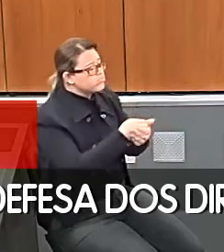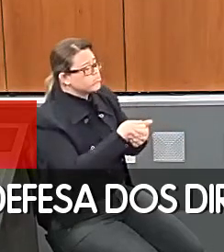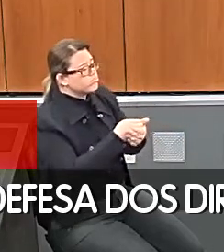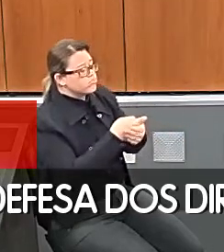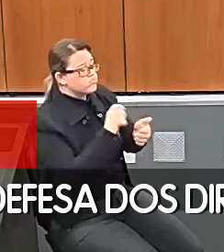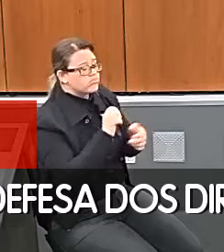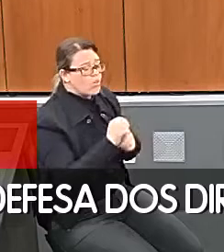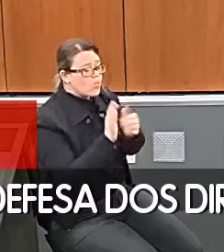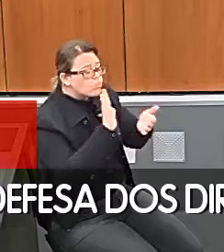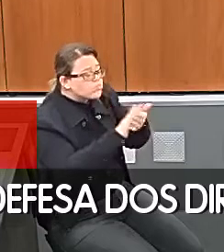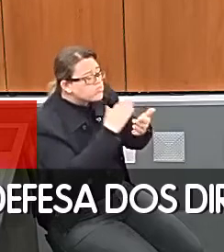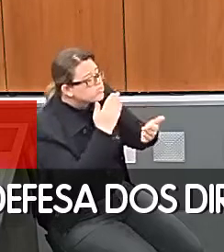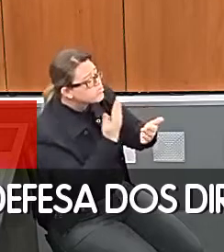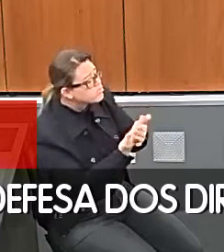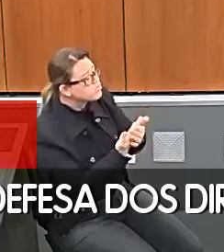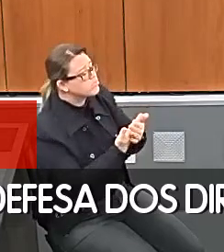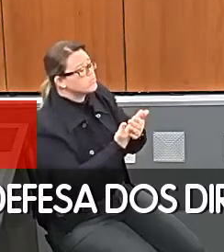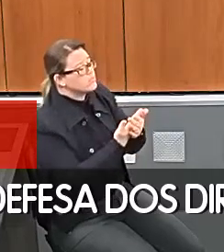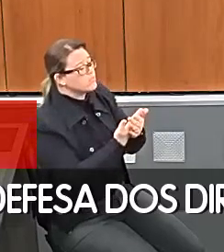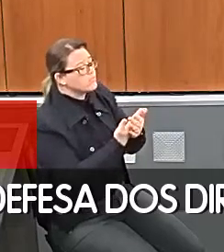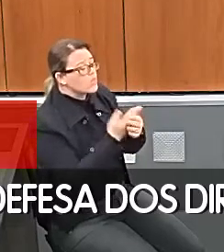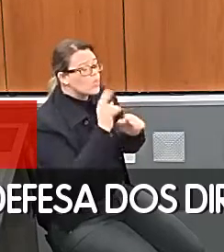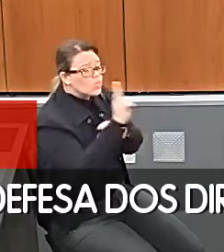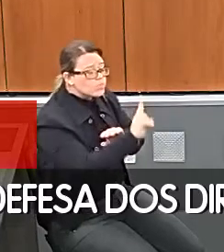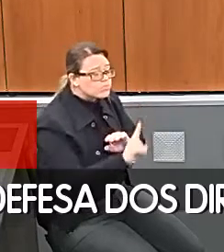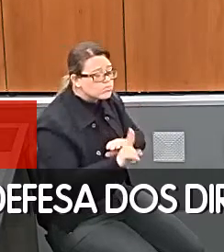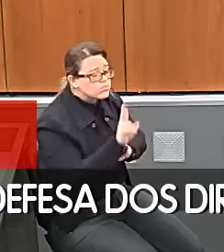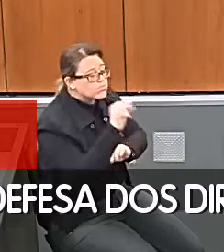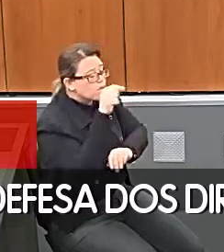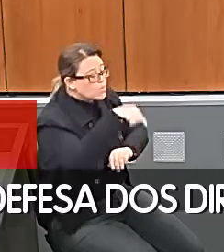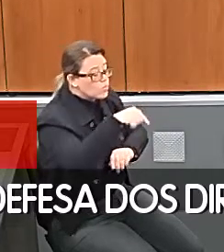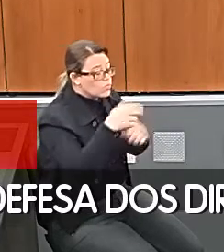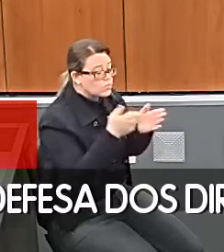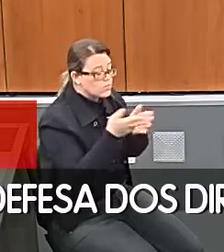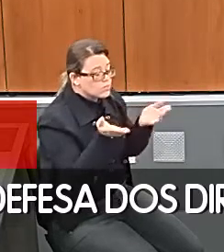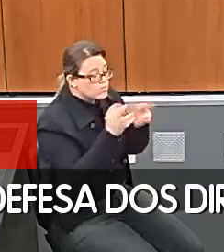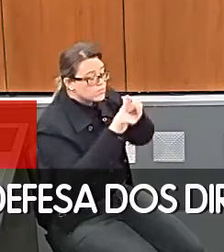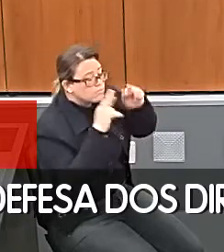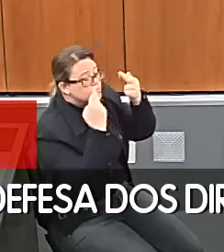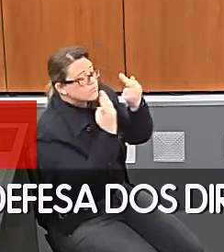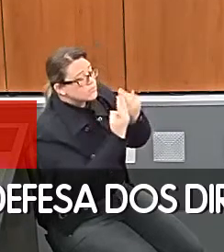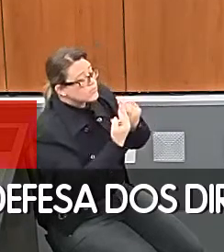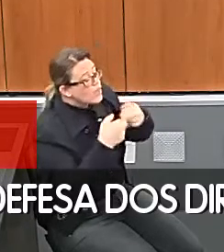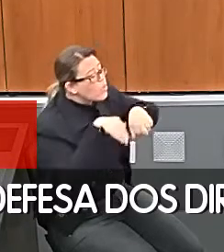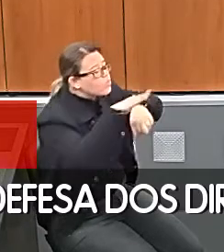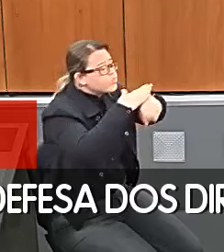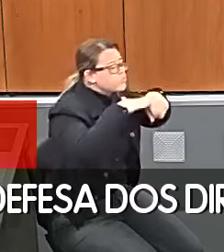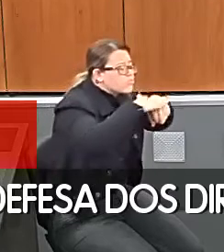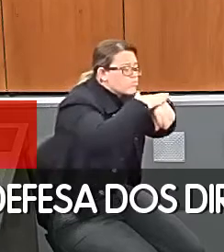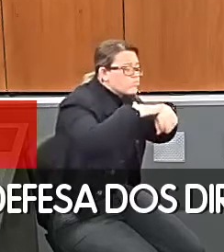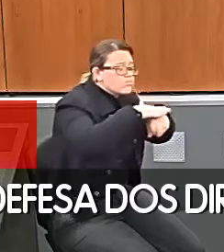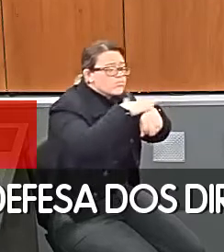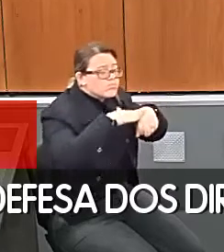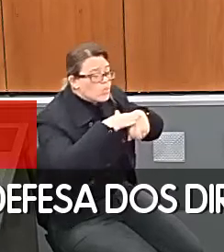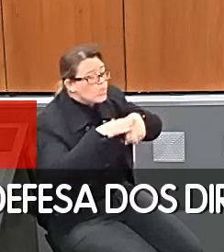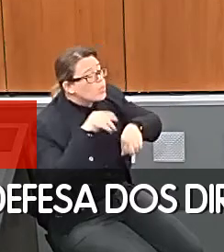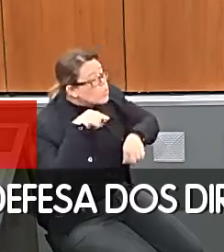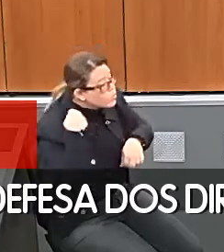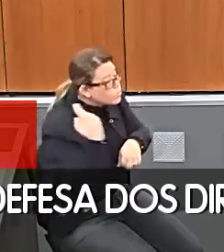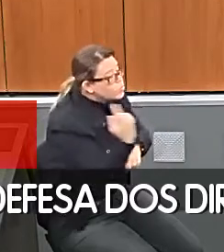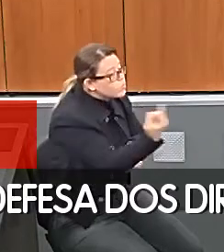dos intérpretes que vocês vão utilizar nessa reunião. Vão conversar e nós vamos